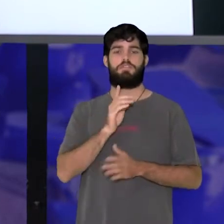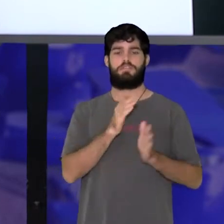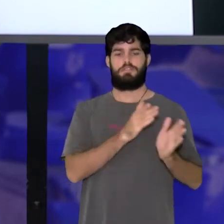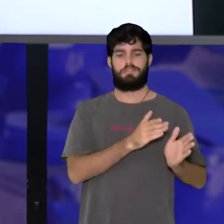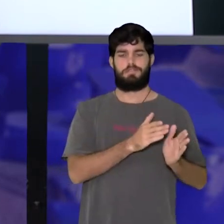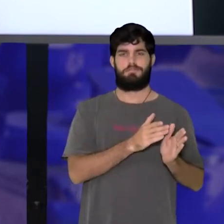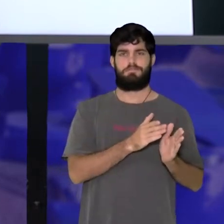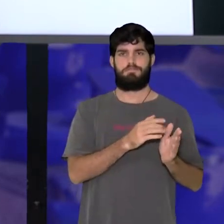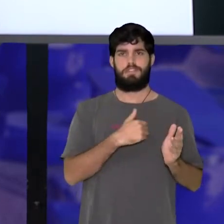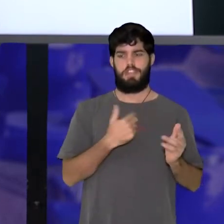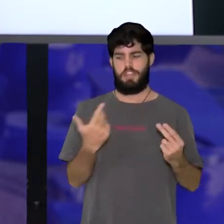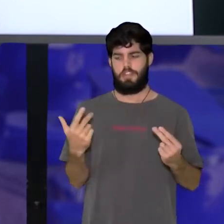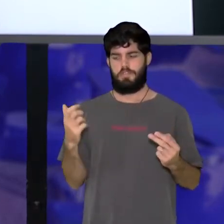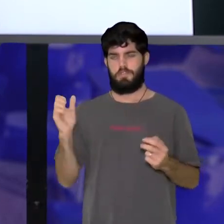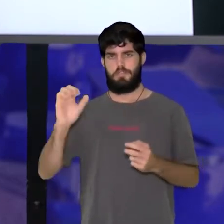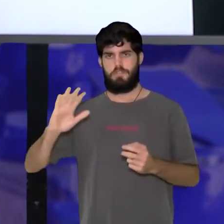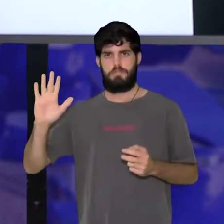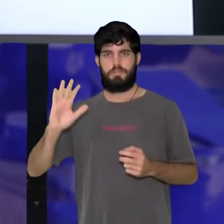países europeus.